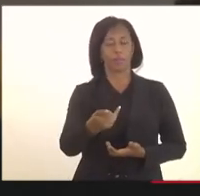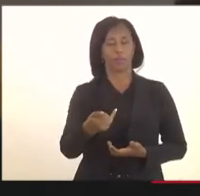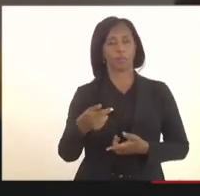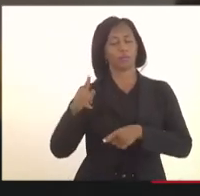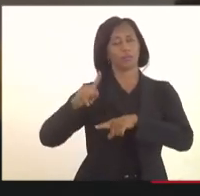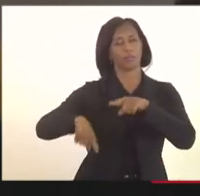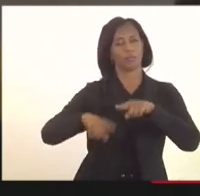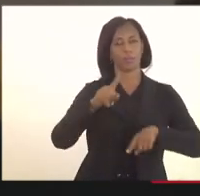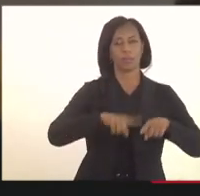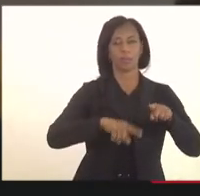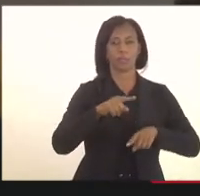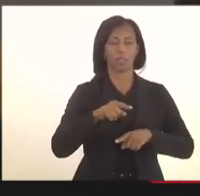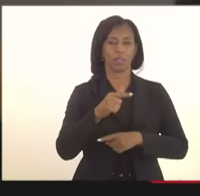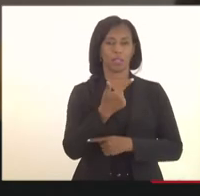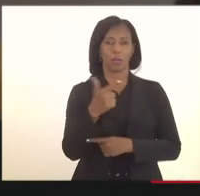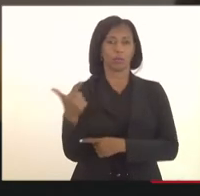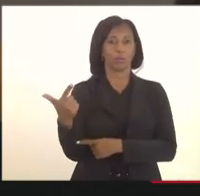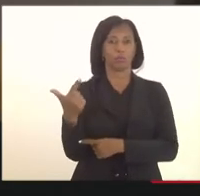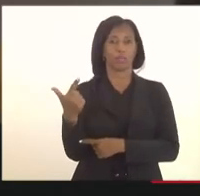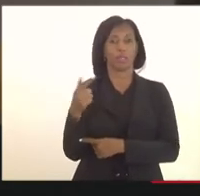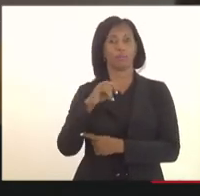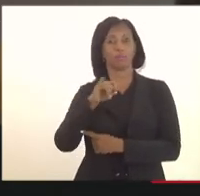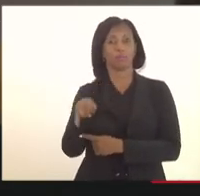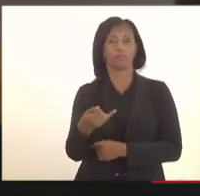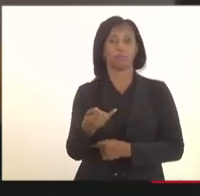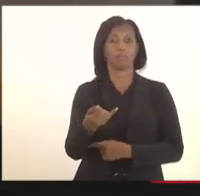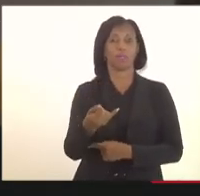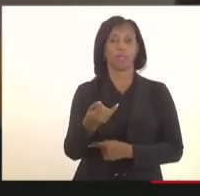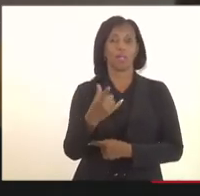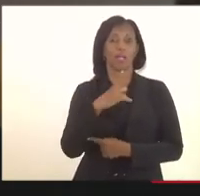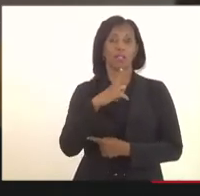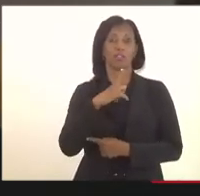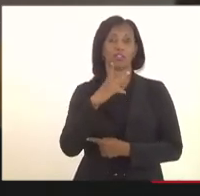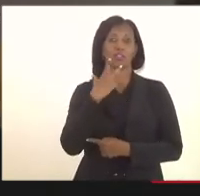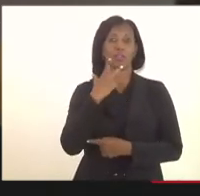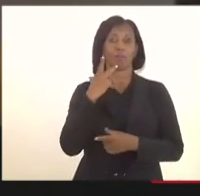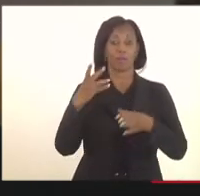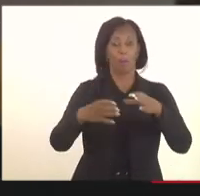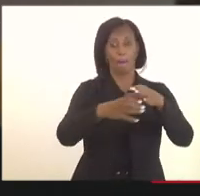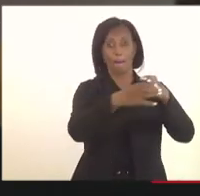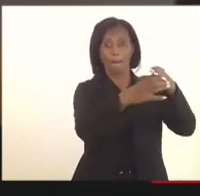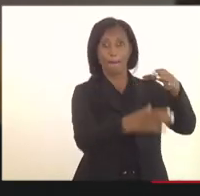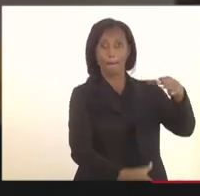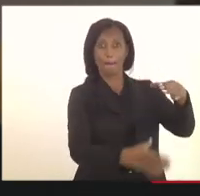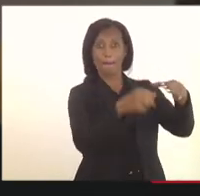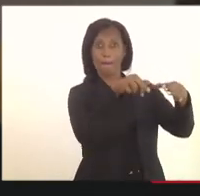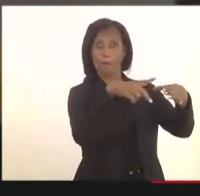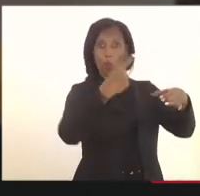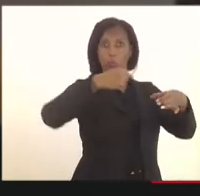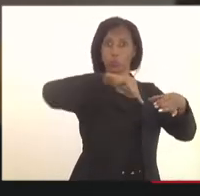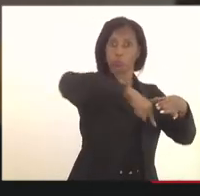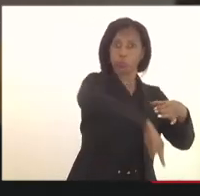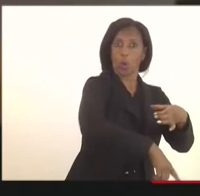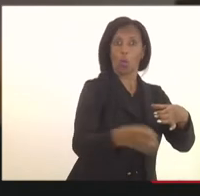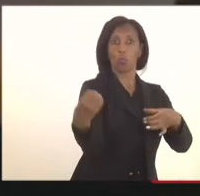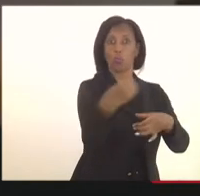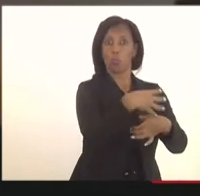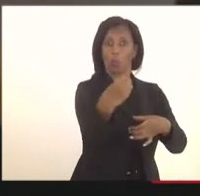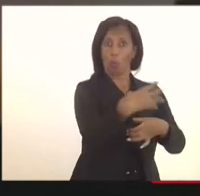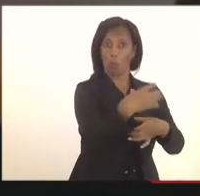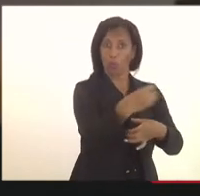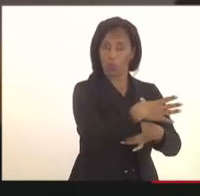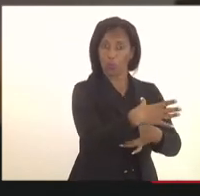equipamento, não existe essa possibilidade. A gente está falando de poços novos que foram perfurados e foram completados já no